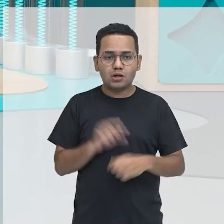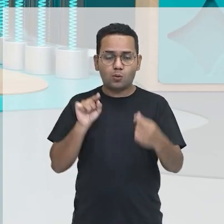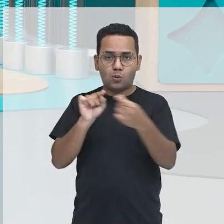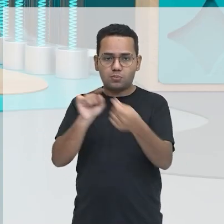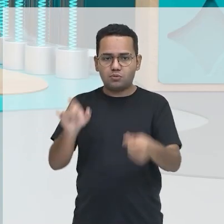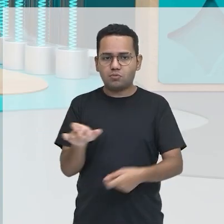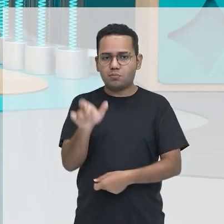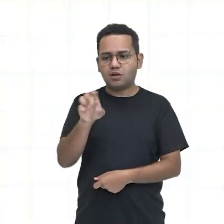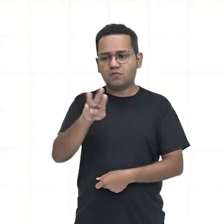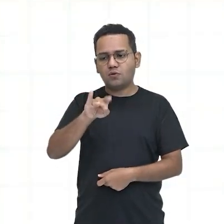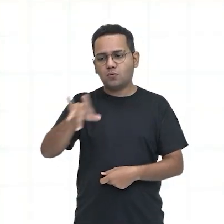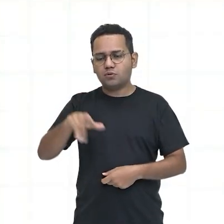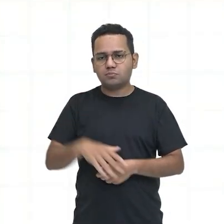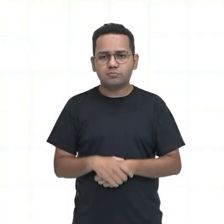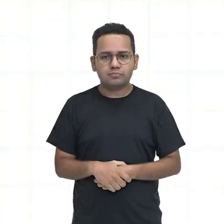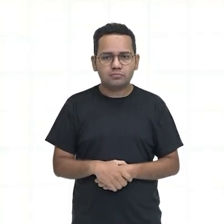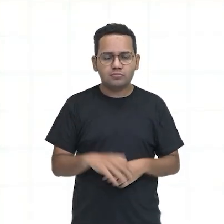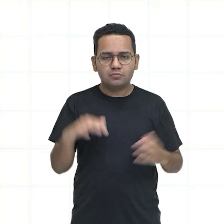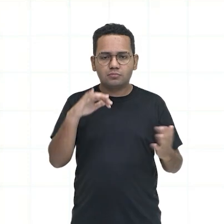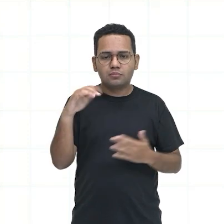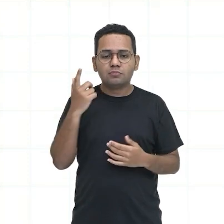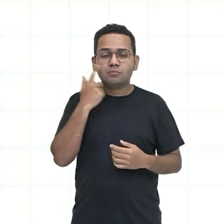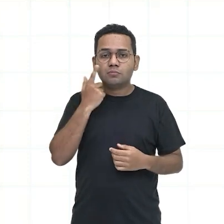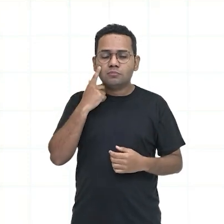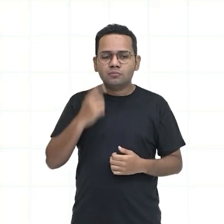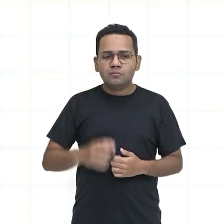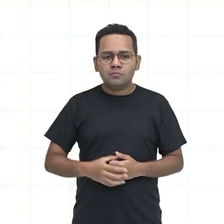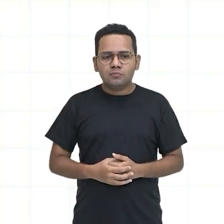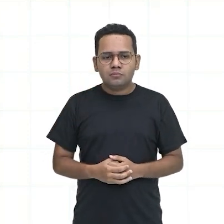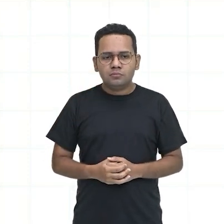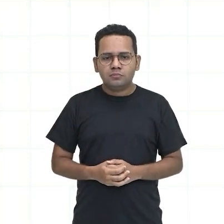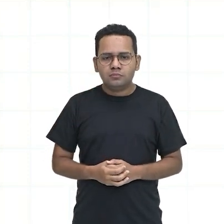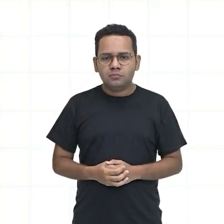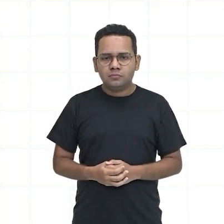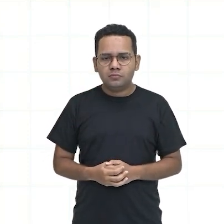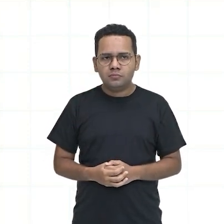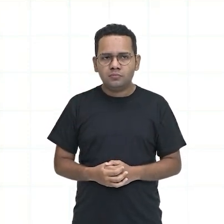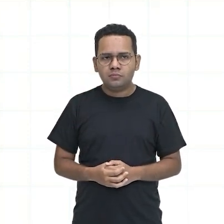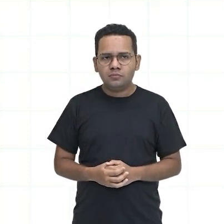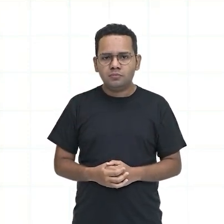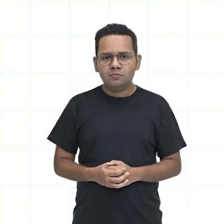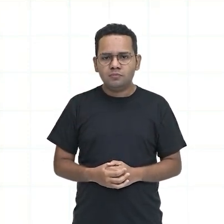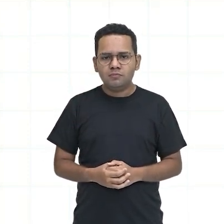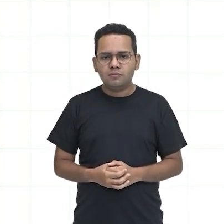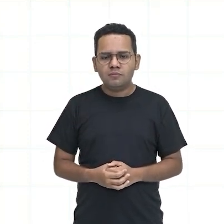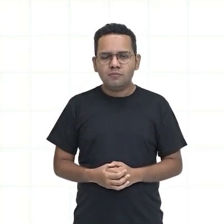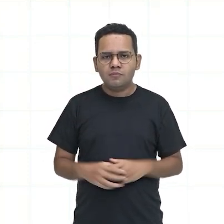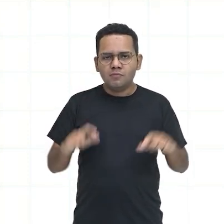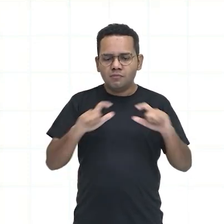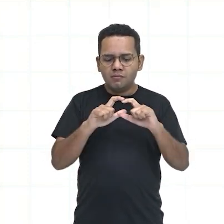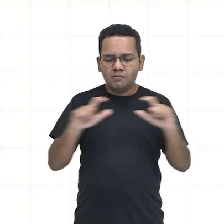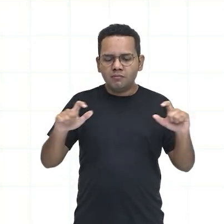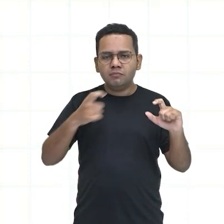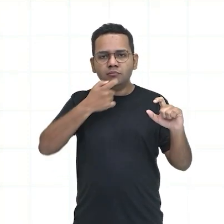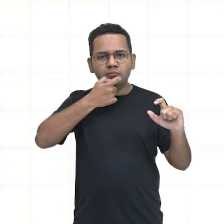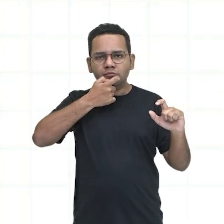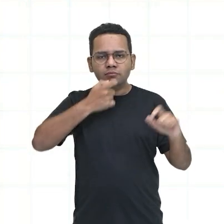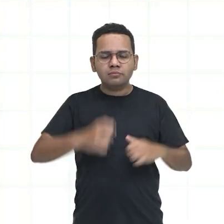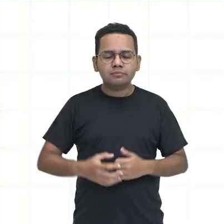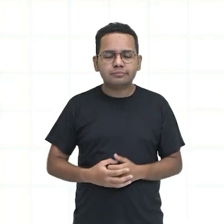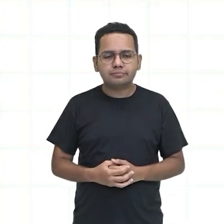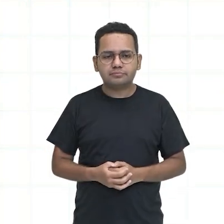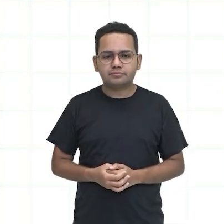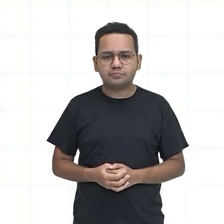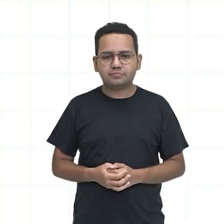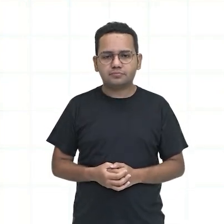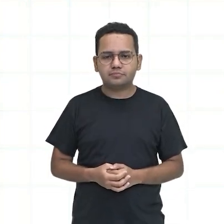mais sobre a condicional do tipo 1. Então, olha só, mais um exemplo. If mais simple present mais